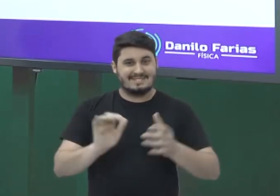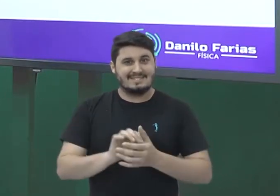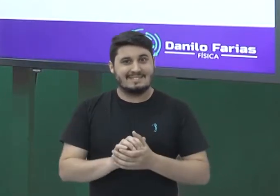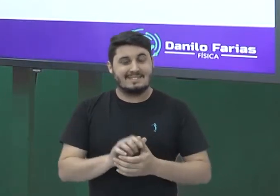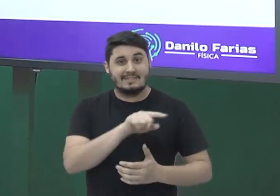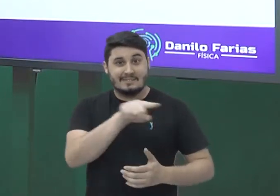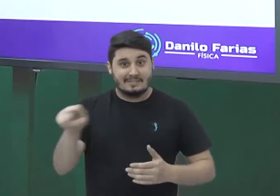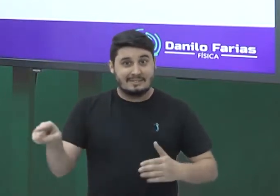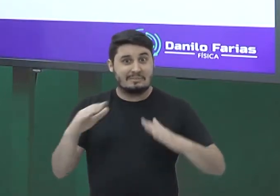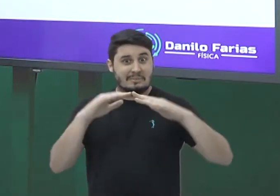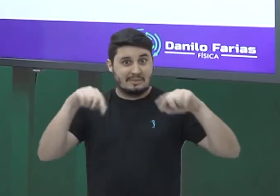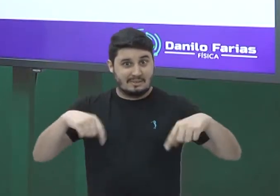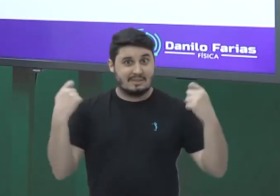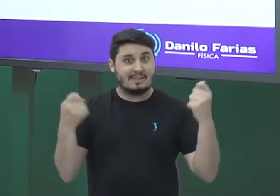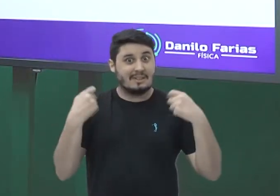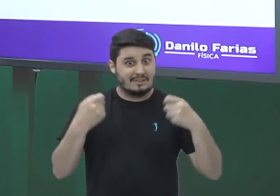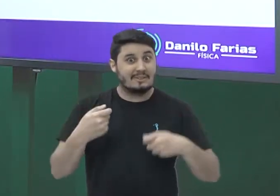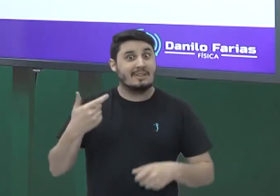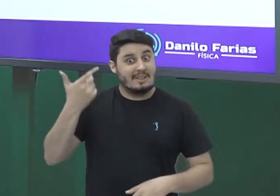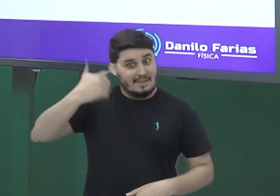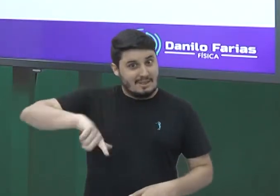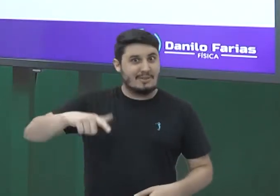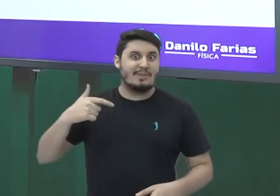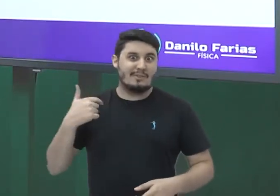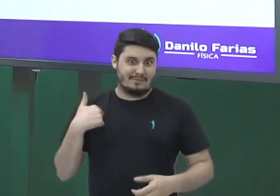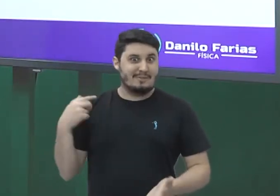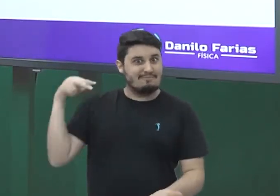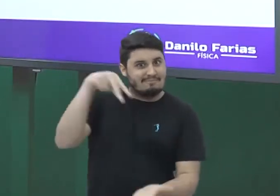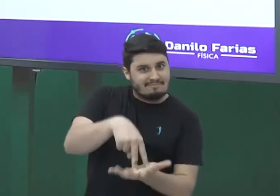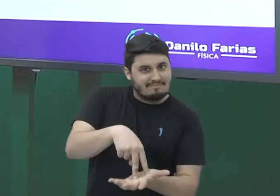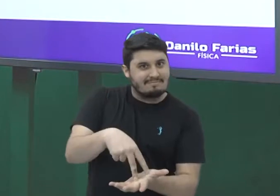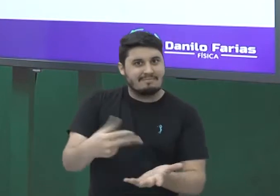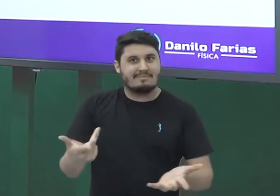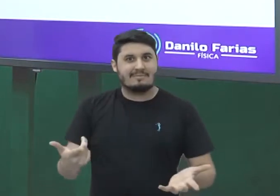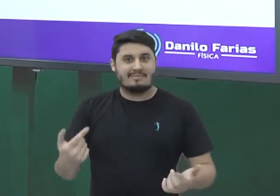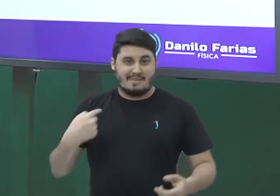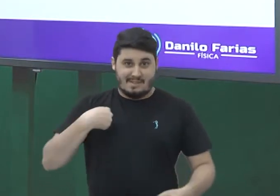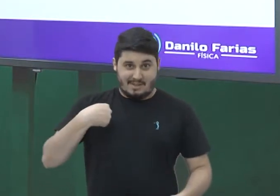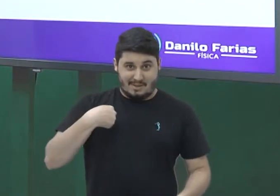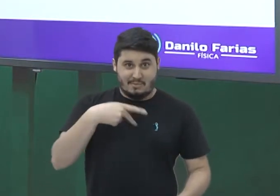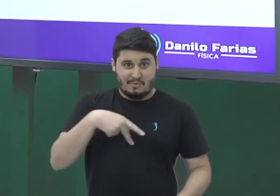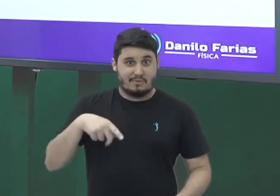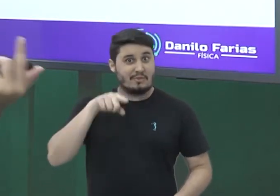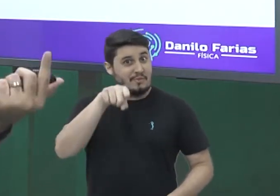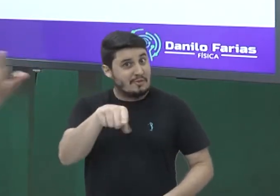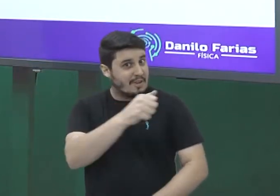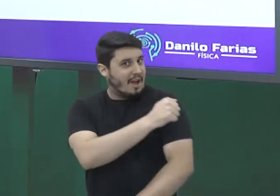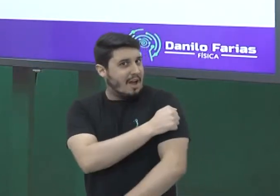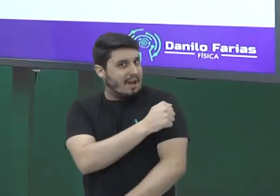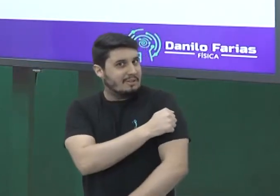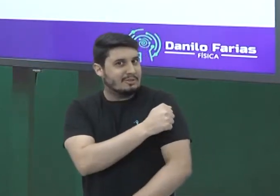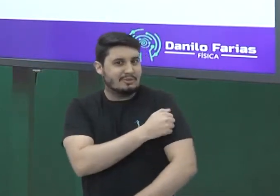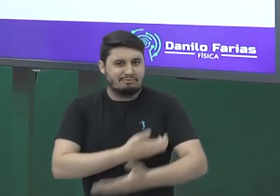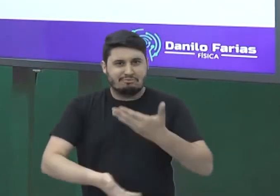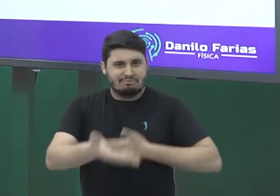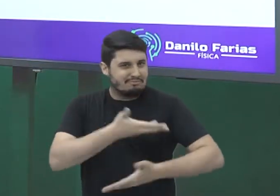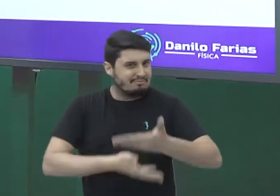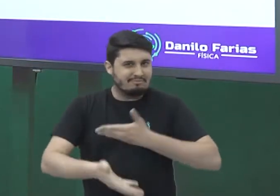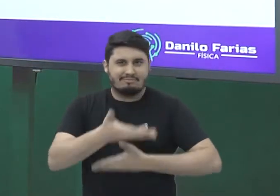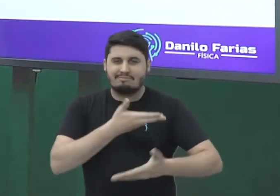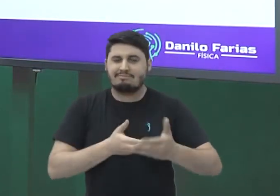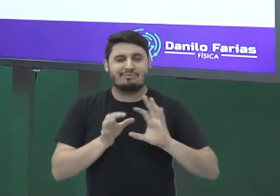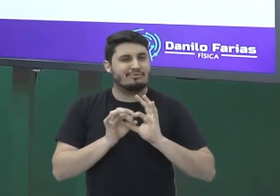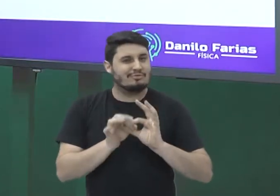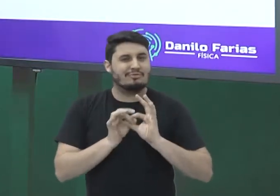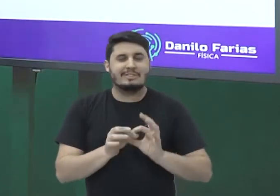da cidade de Caruaru, mais uma vez estamos juntos aqui, eu aqui, vocês aí e a gente sempre em conjunto